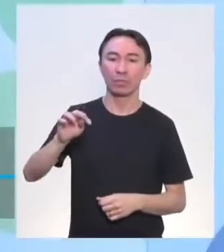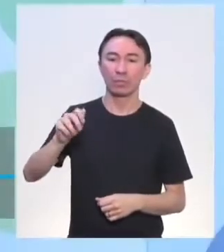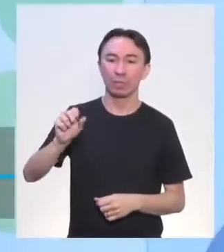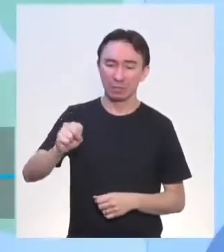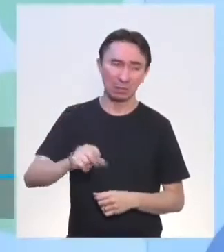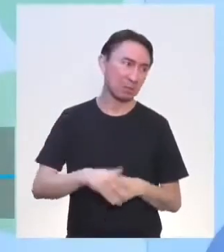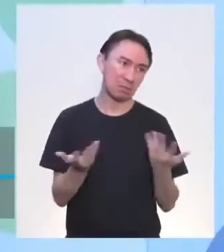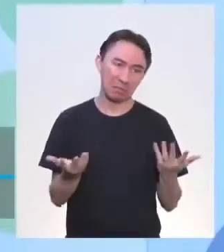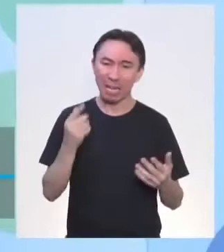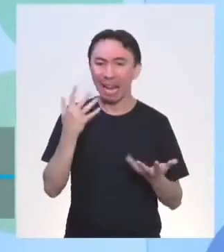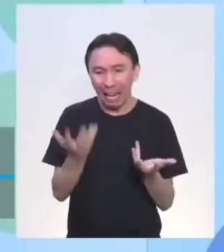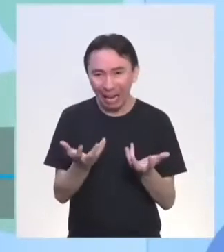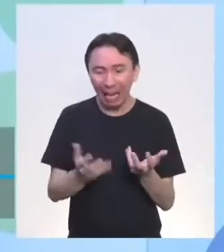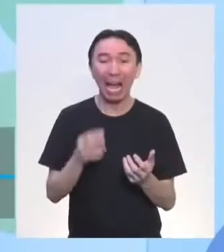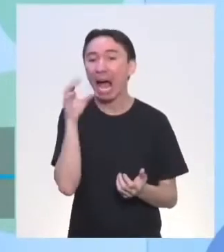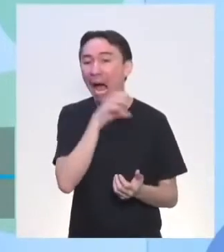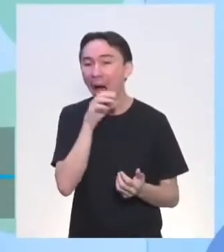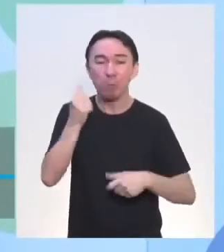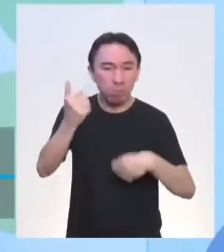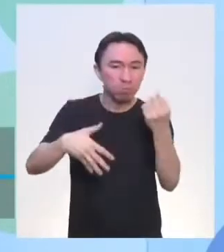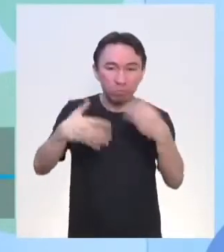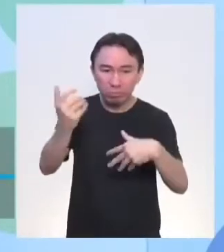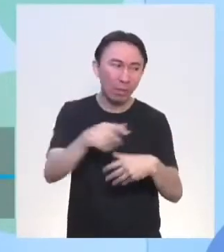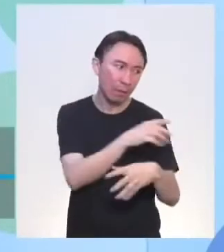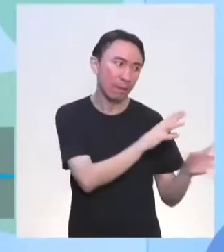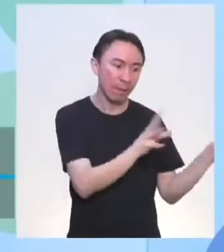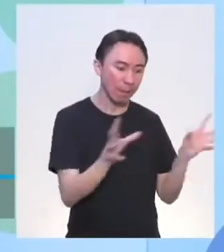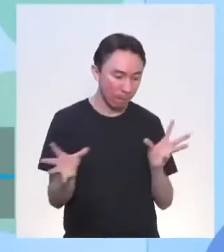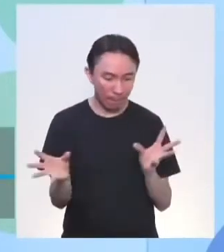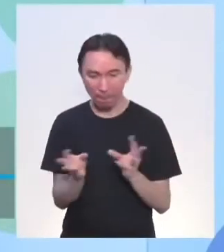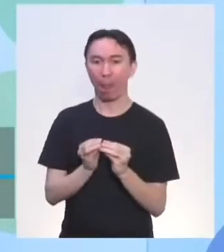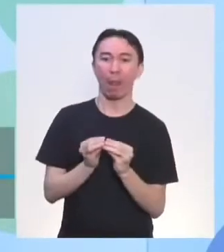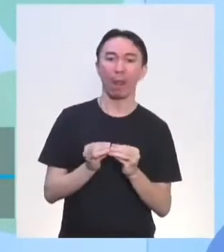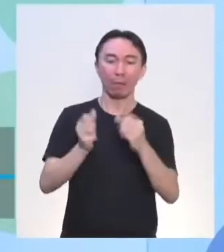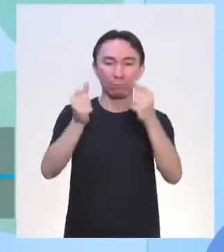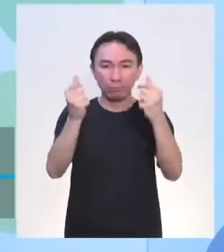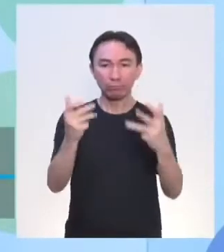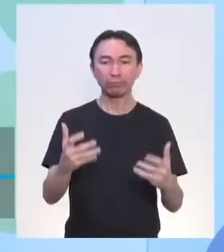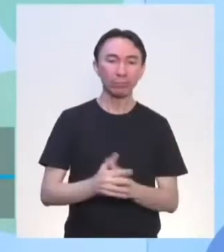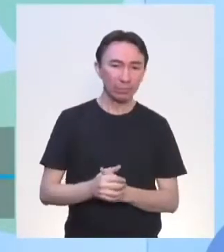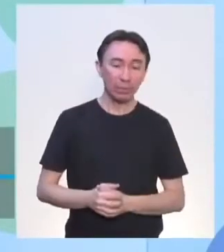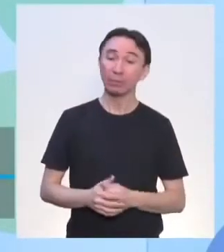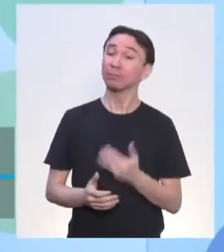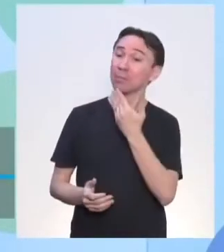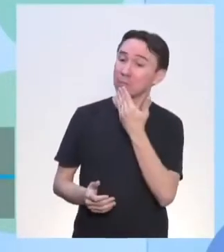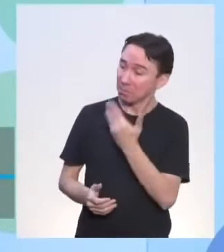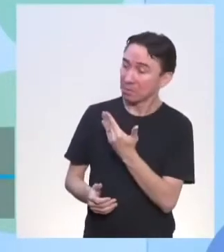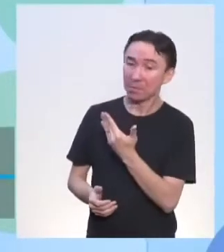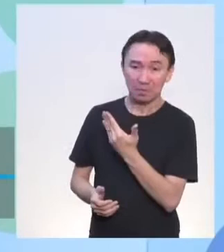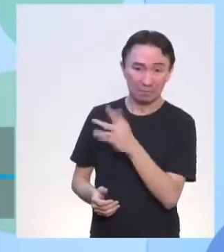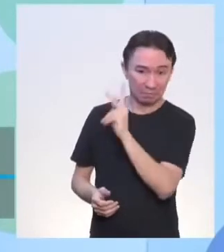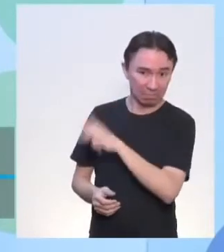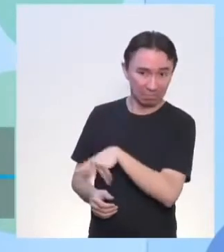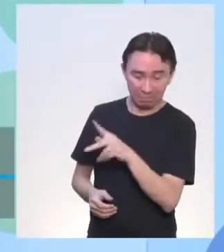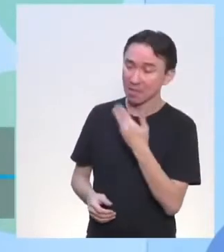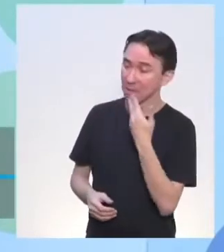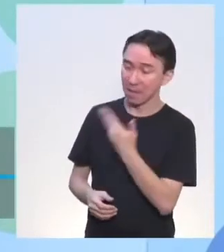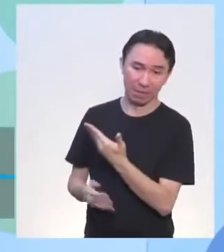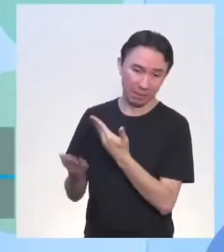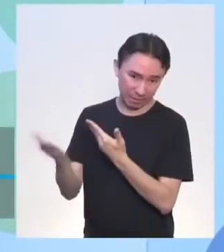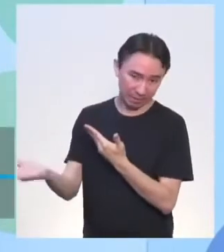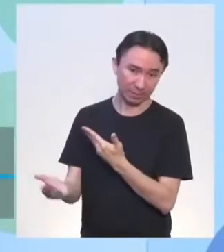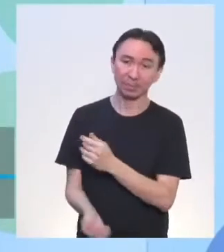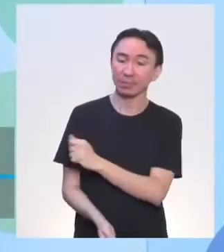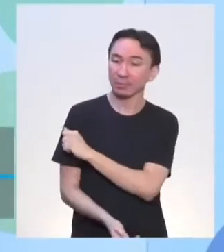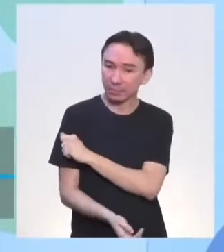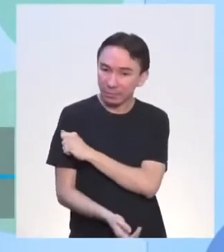assim, normalmente esses são os momentos em que o professor ou a professora vai solicitar que o aluno faça um resumo. Geralmente, né, em algumas disciplinas,